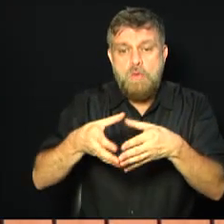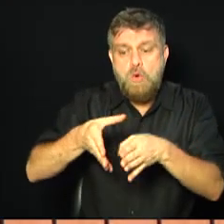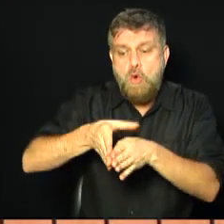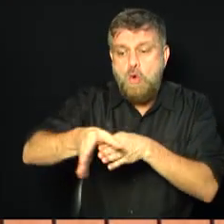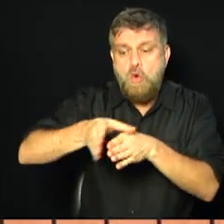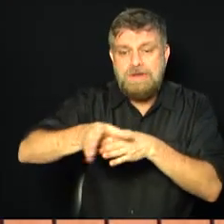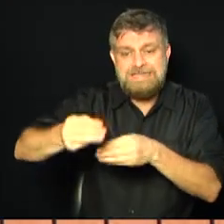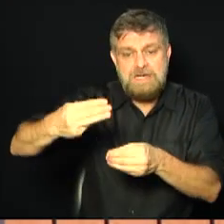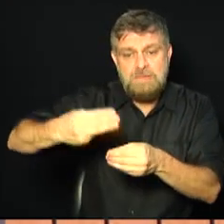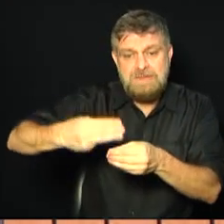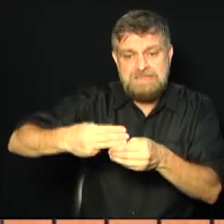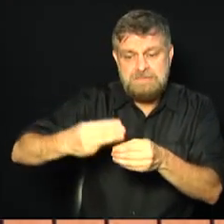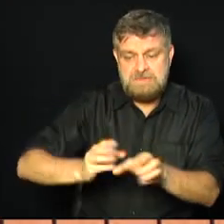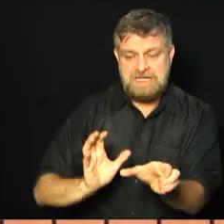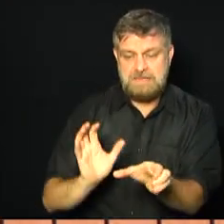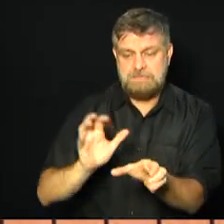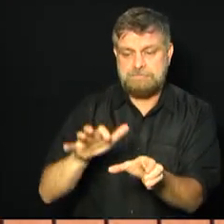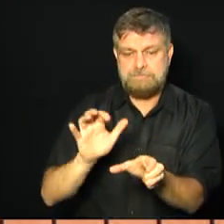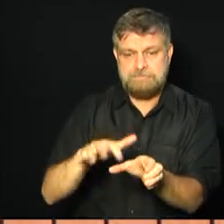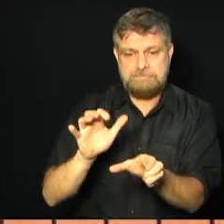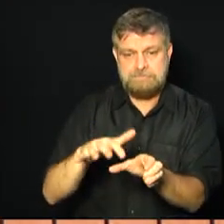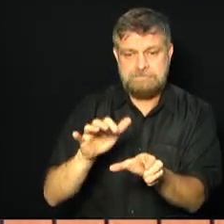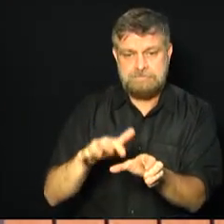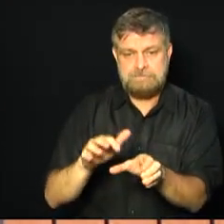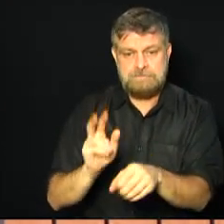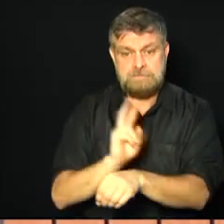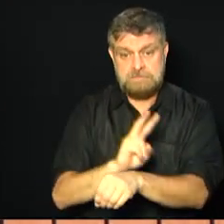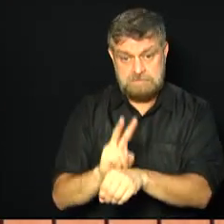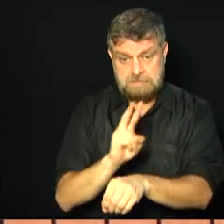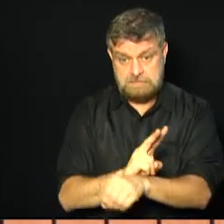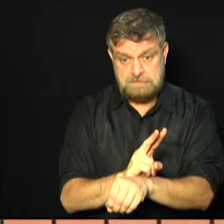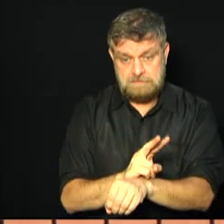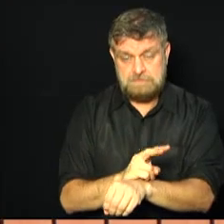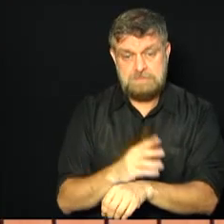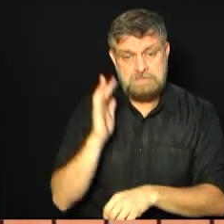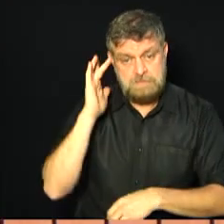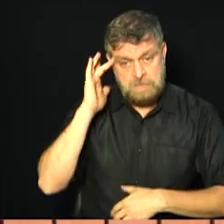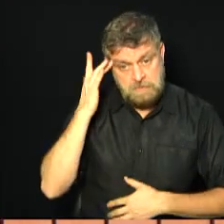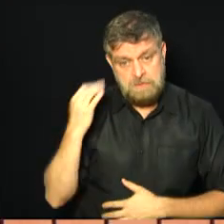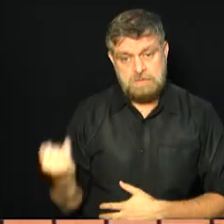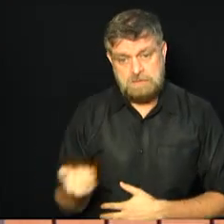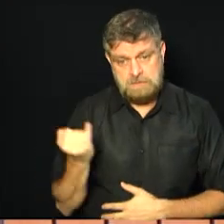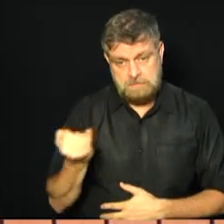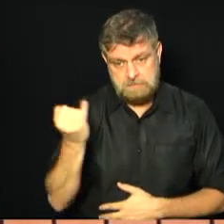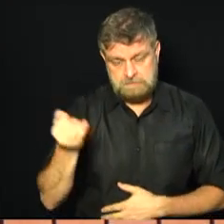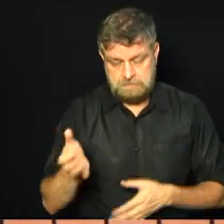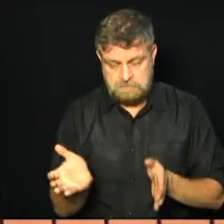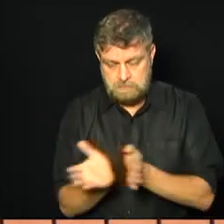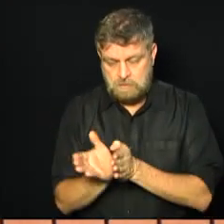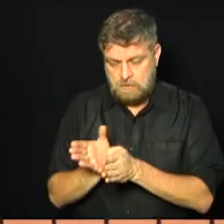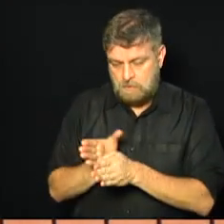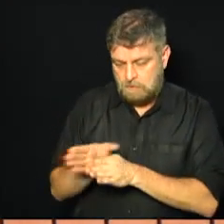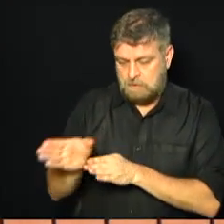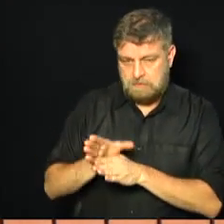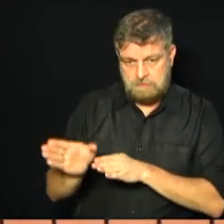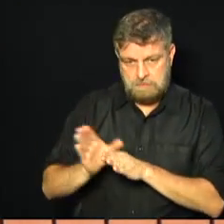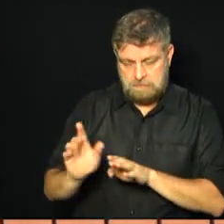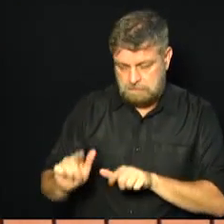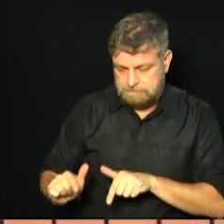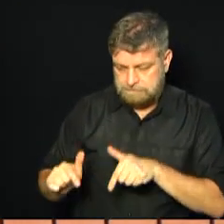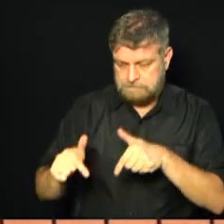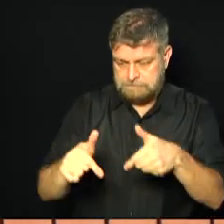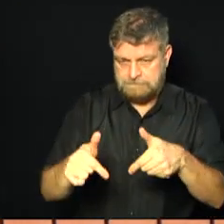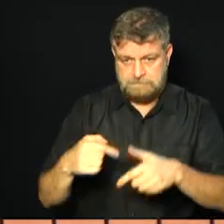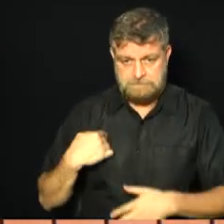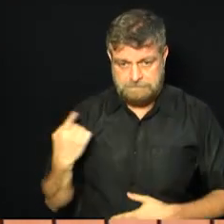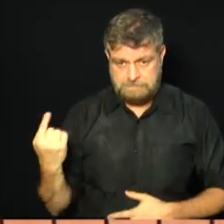do município? Isso, eu acho que isso é muito importante. Ter um conselho onde que possa estar atuando em receber. Estamos